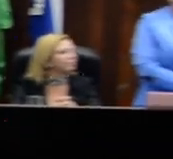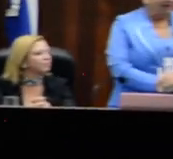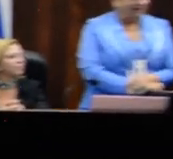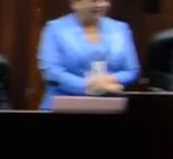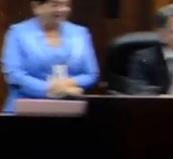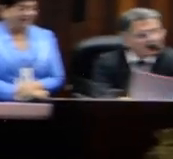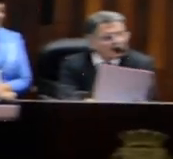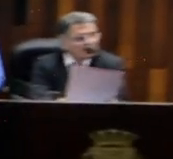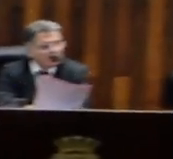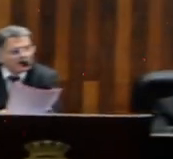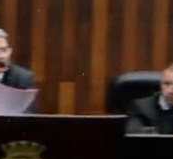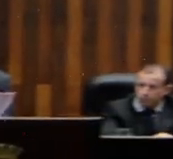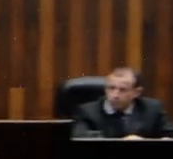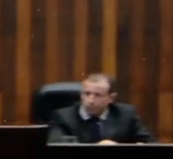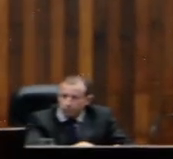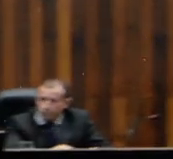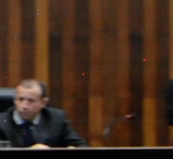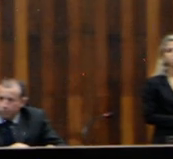vereadores